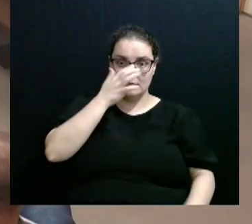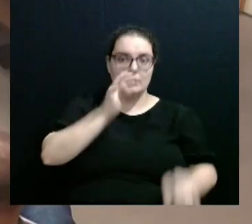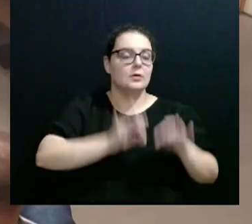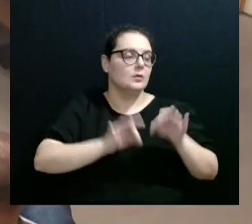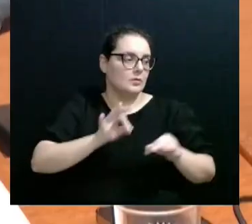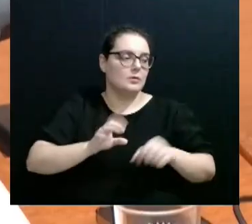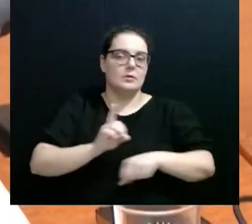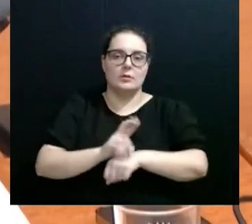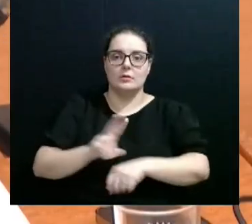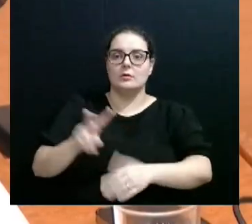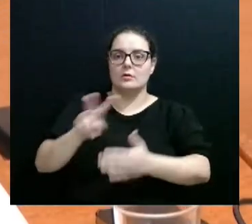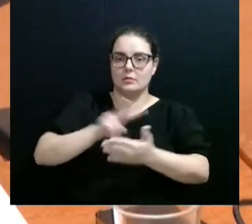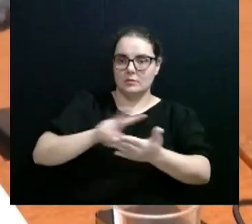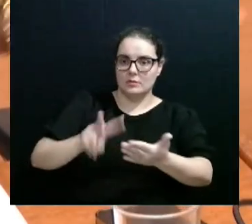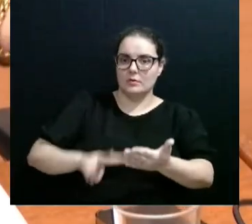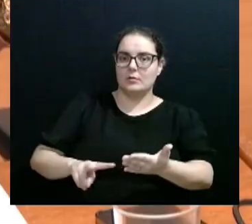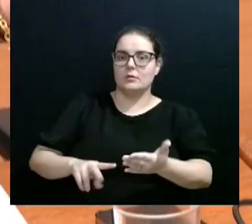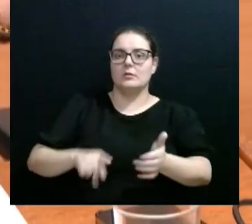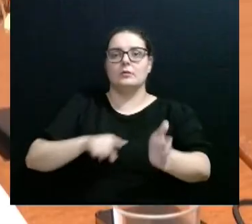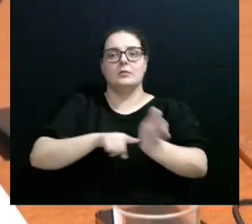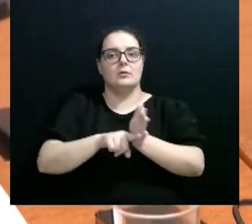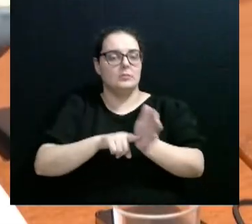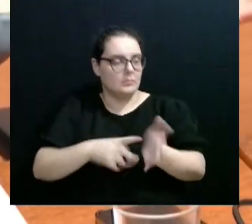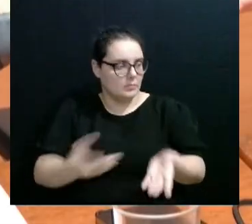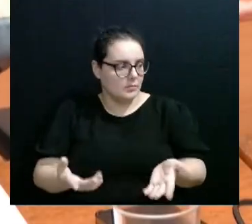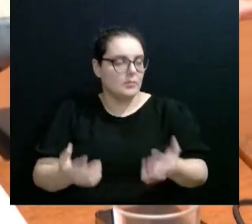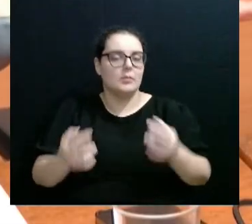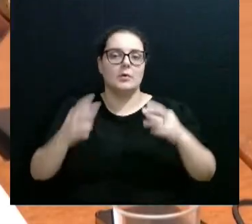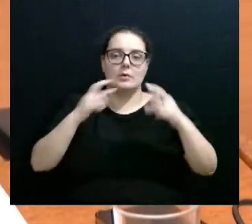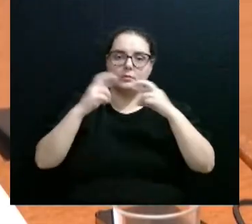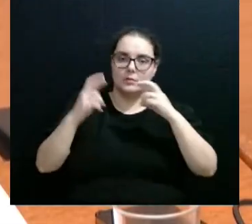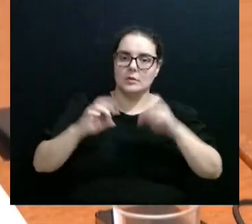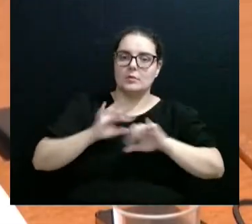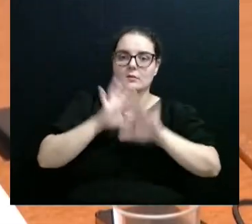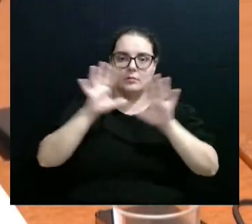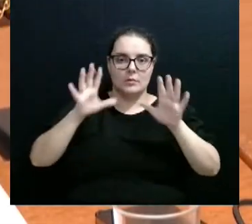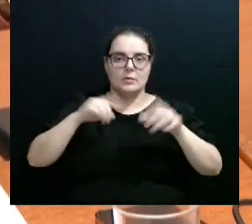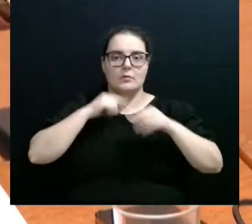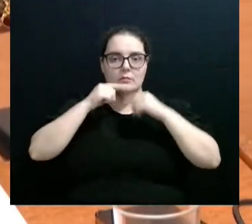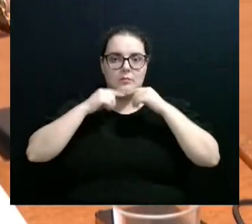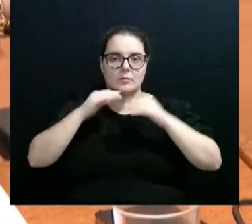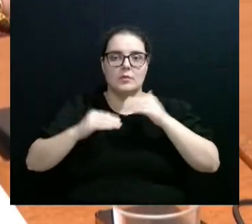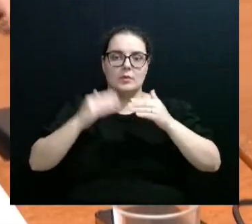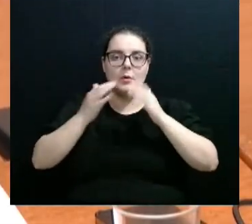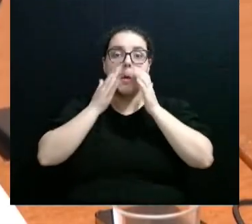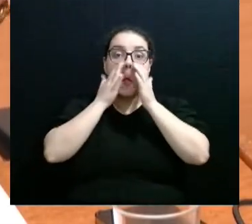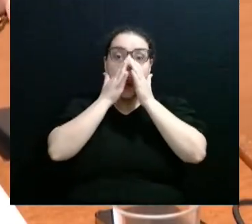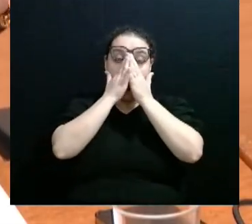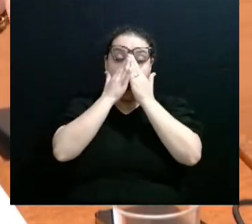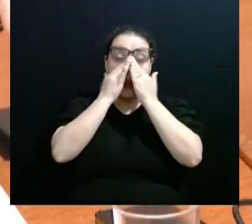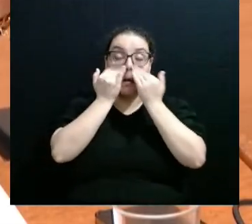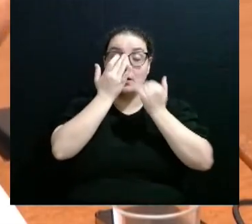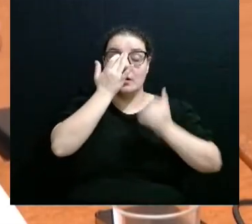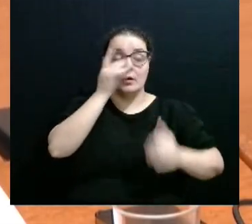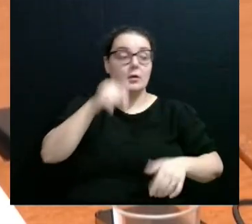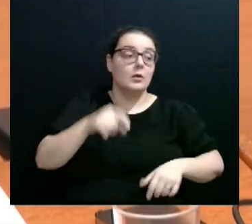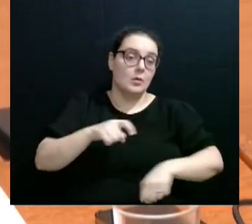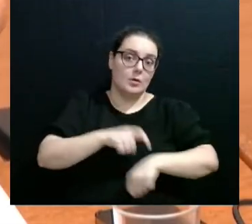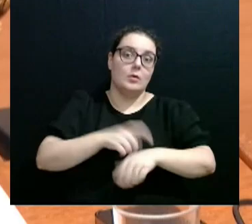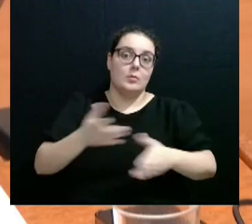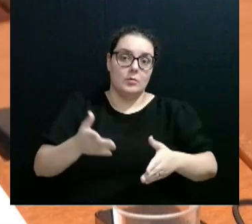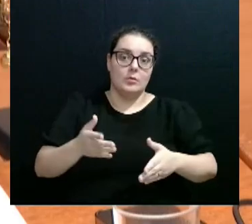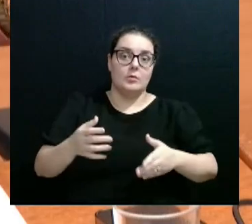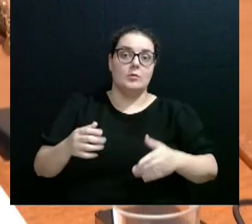lida, ver se está claro, se tem dúvida, para essa construção também, que esse é o momento da gente deixar o alvará de uso redondo. Quanto